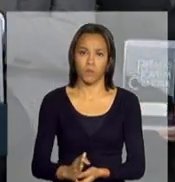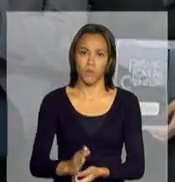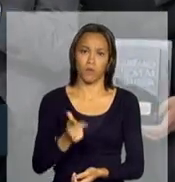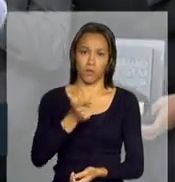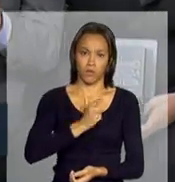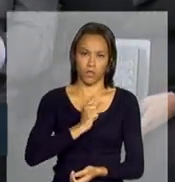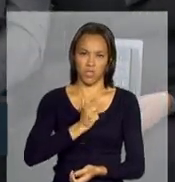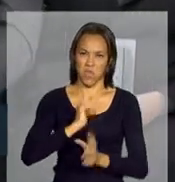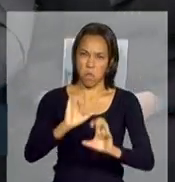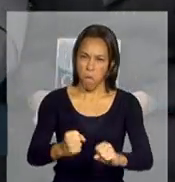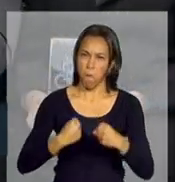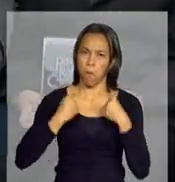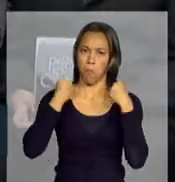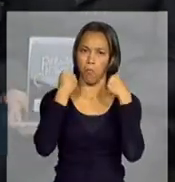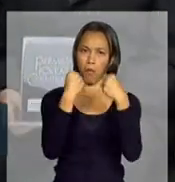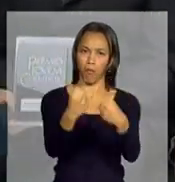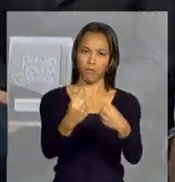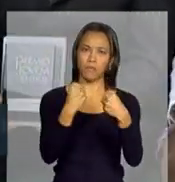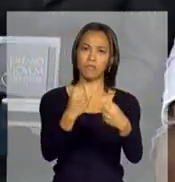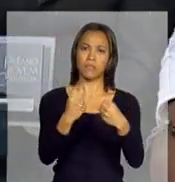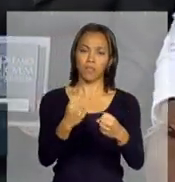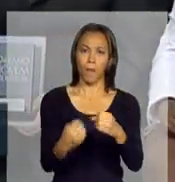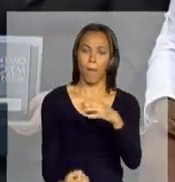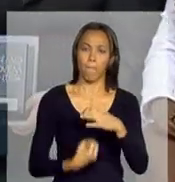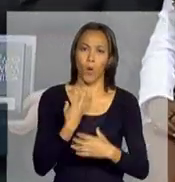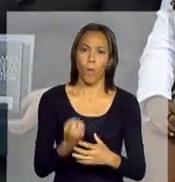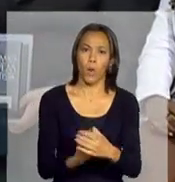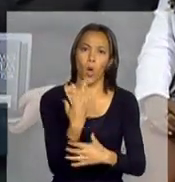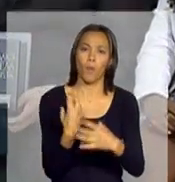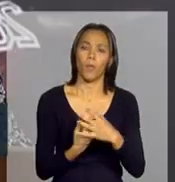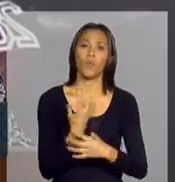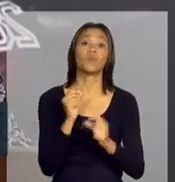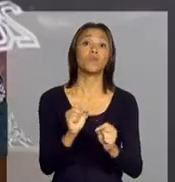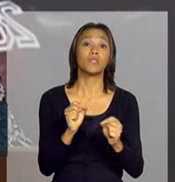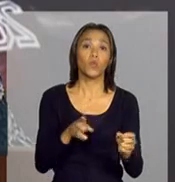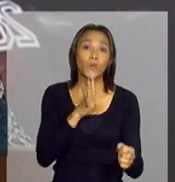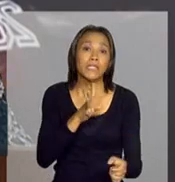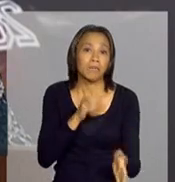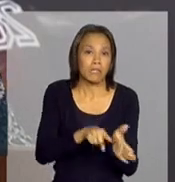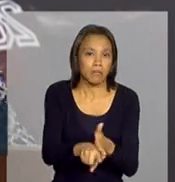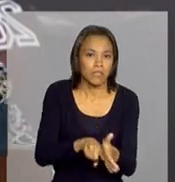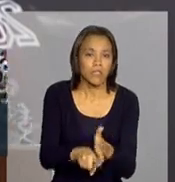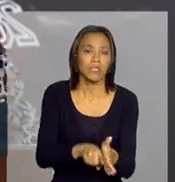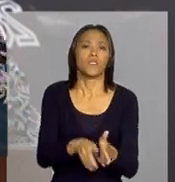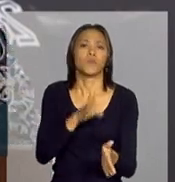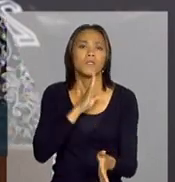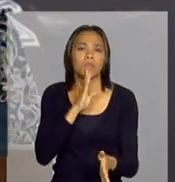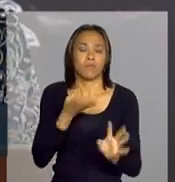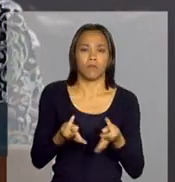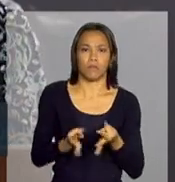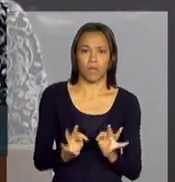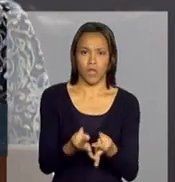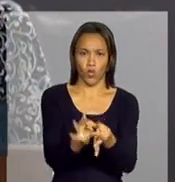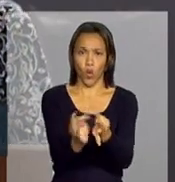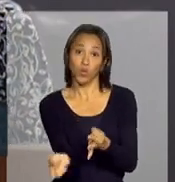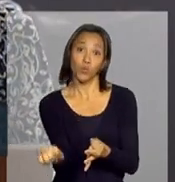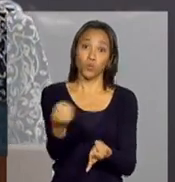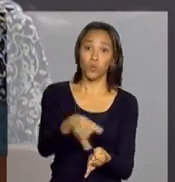um grande potencial para produzir conhecimento científico conhecimento tecnológico